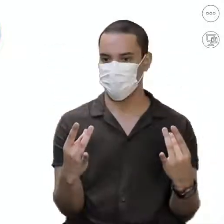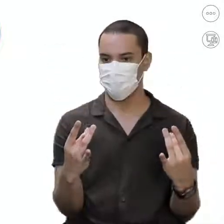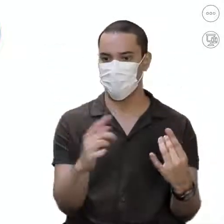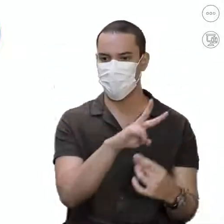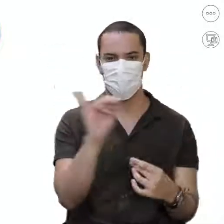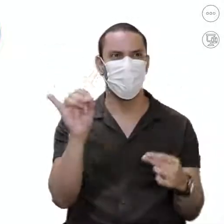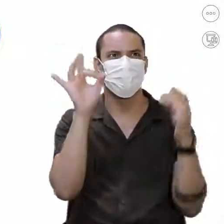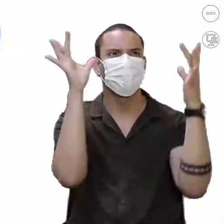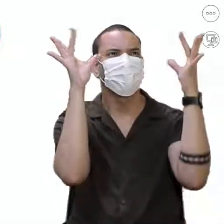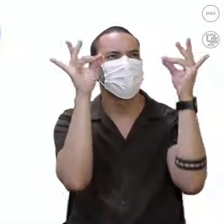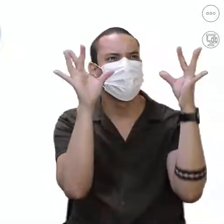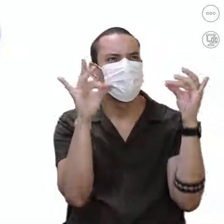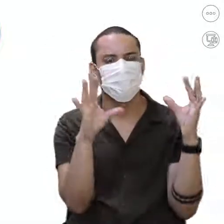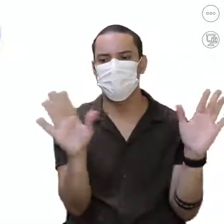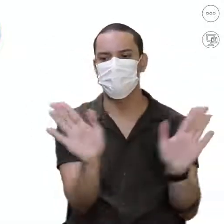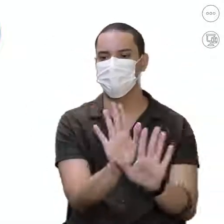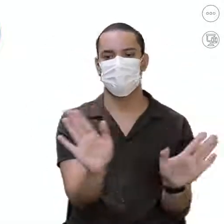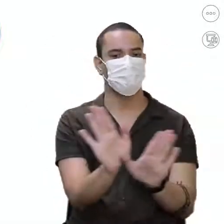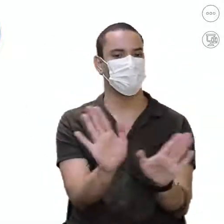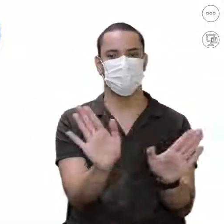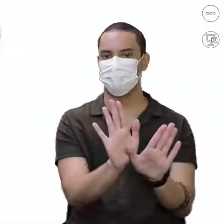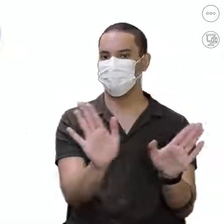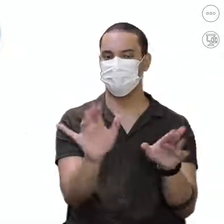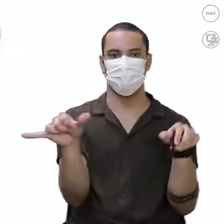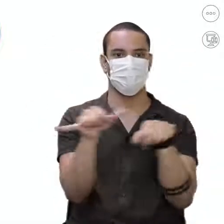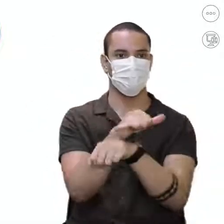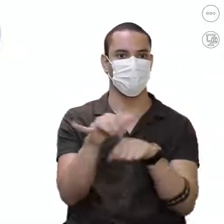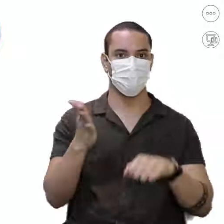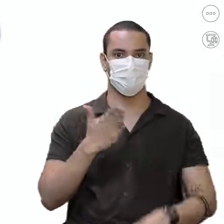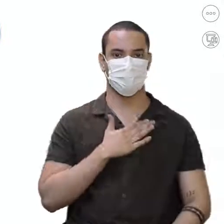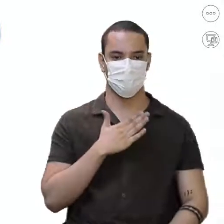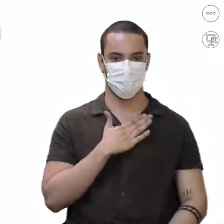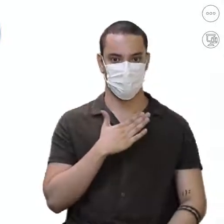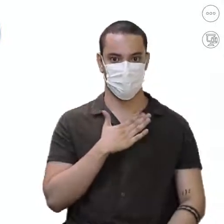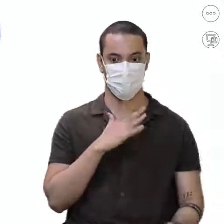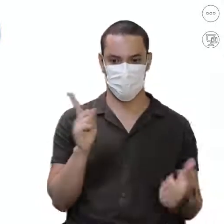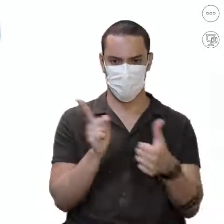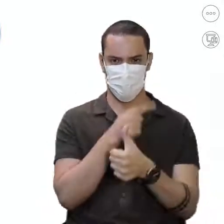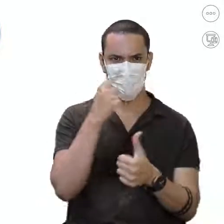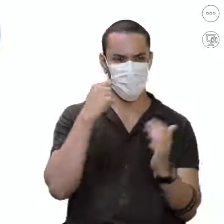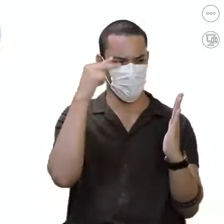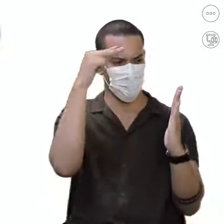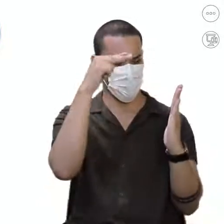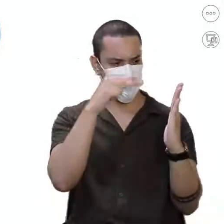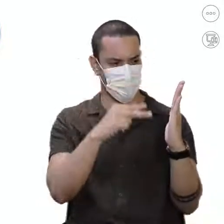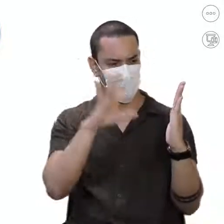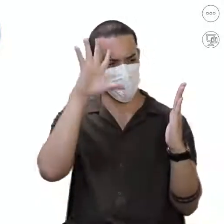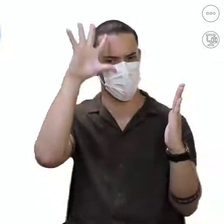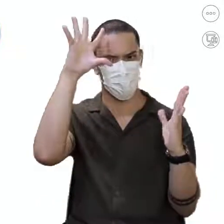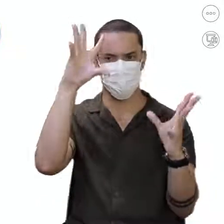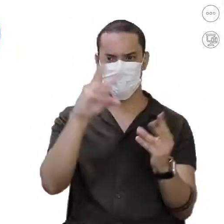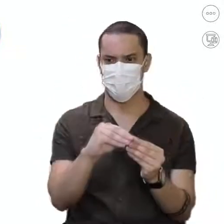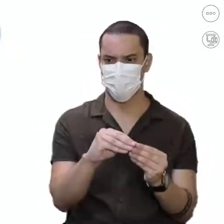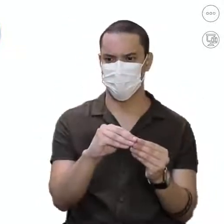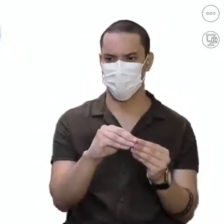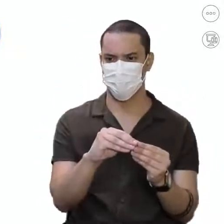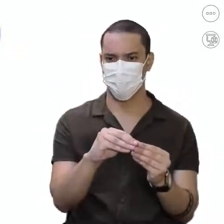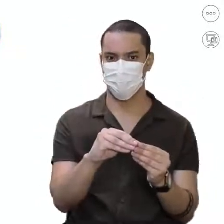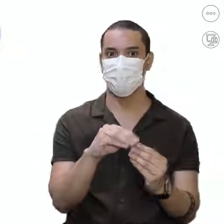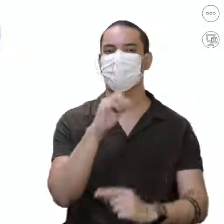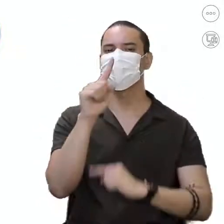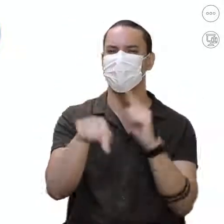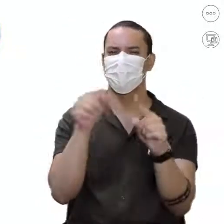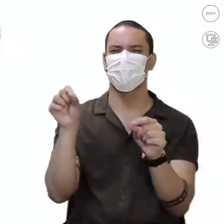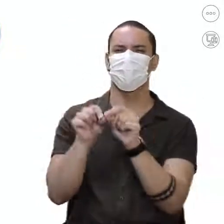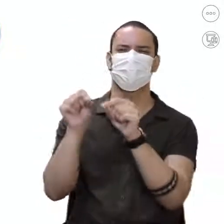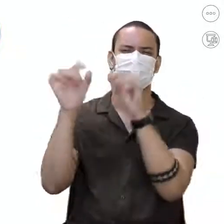Você não vai atrás de muitos detalhes nessa estratégia de leitura. Ela é que você faz primeiro. Você primeiro faz o skimming para depois fazer o